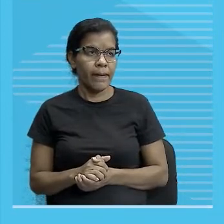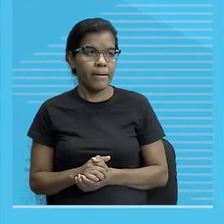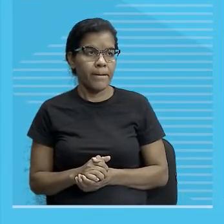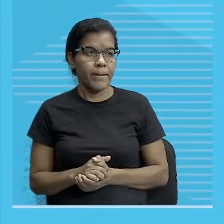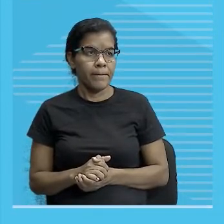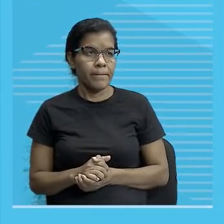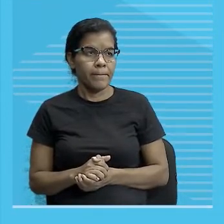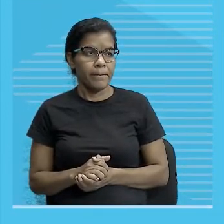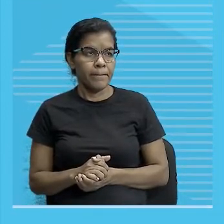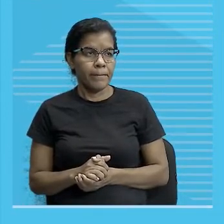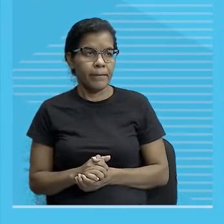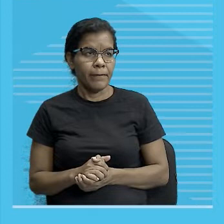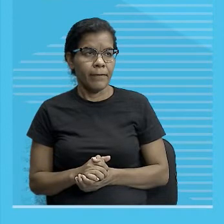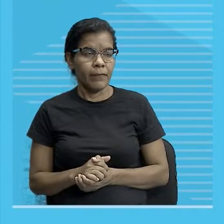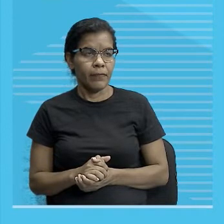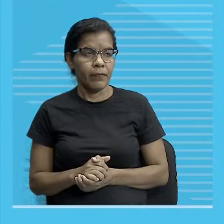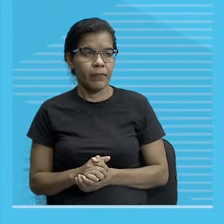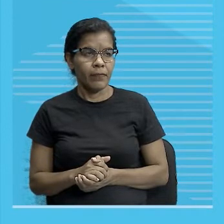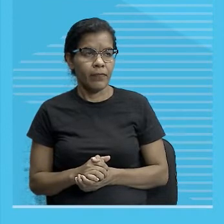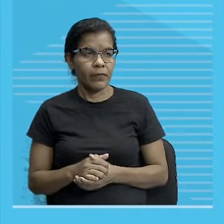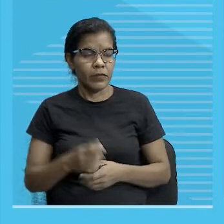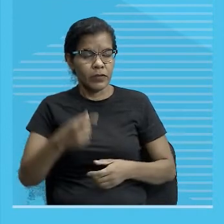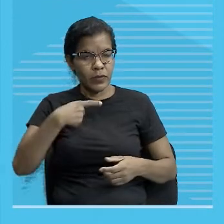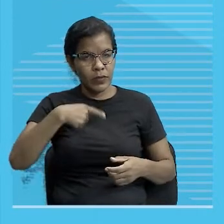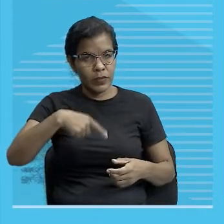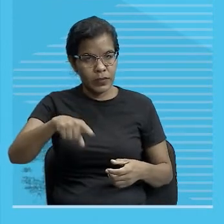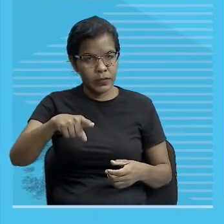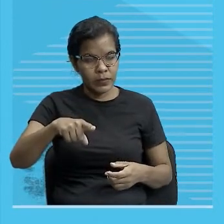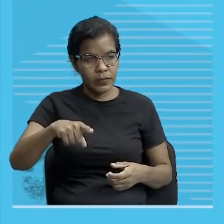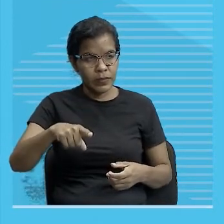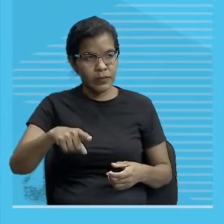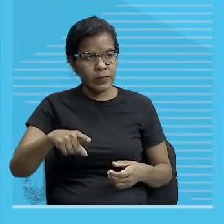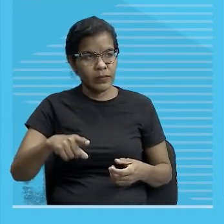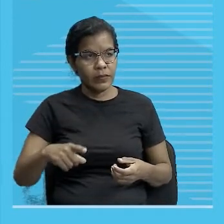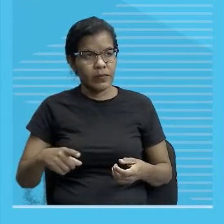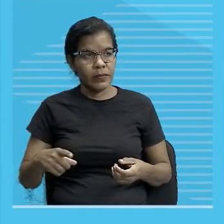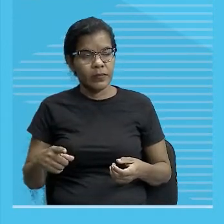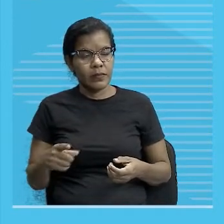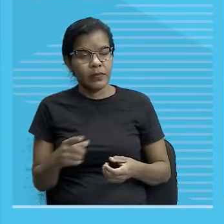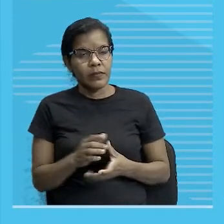Ó, estou indo